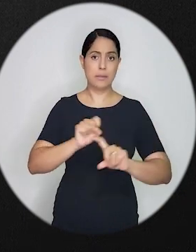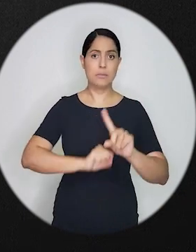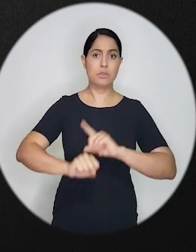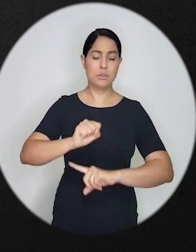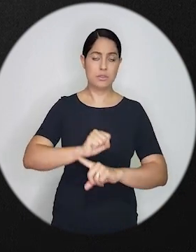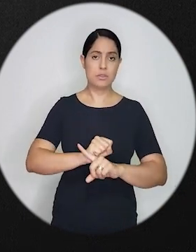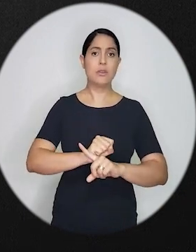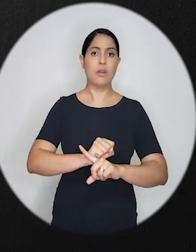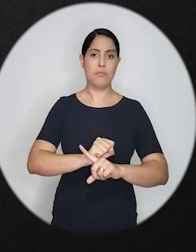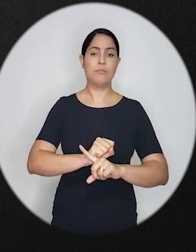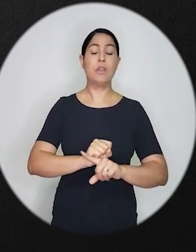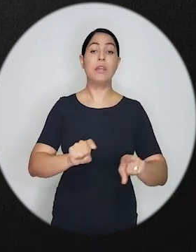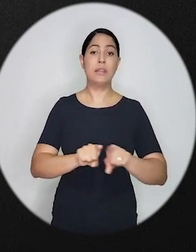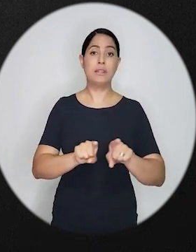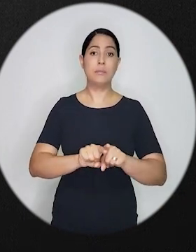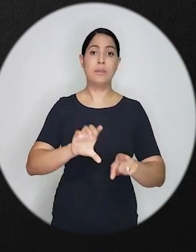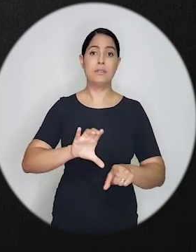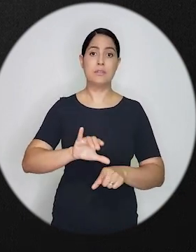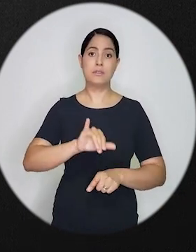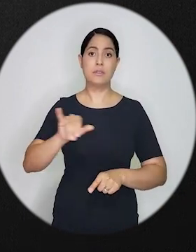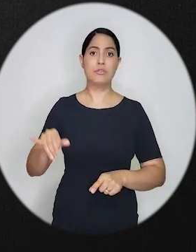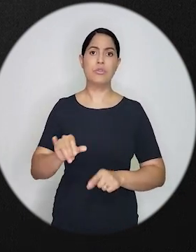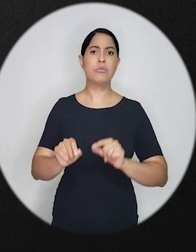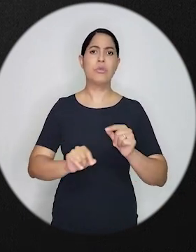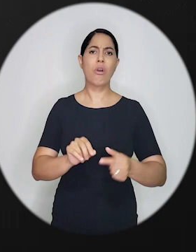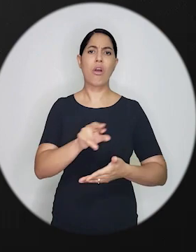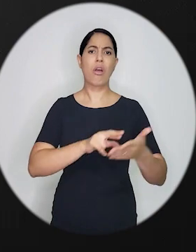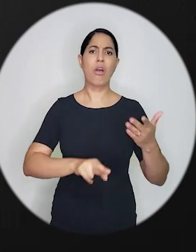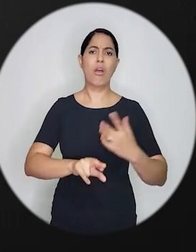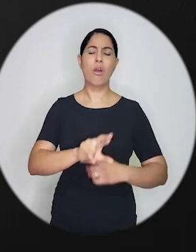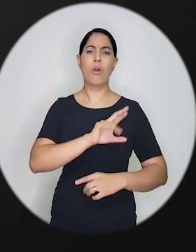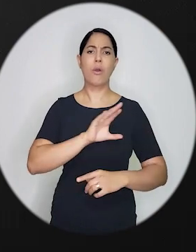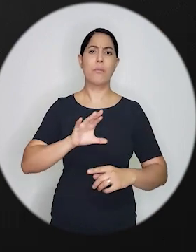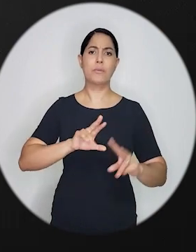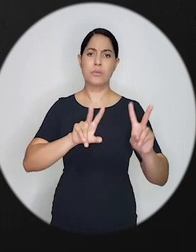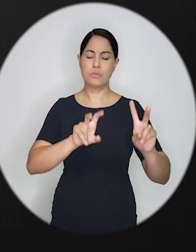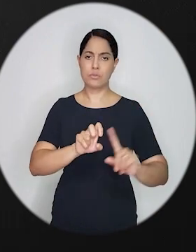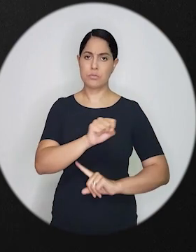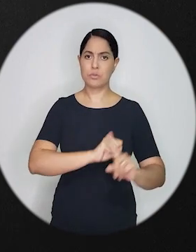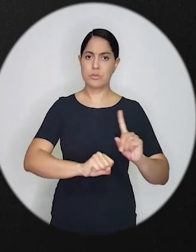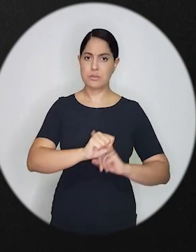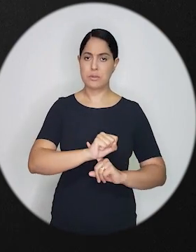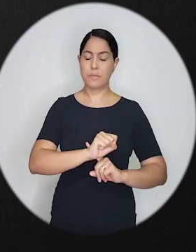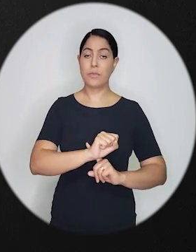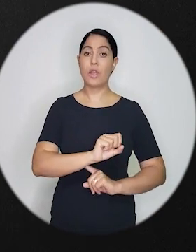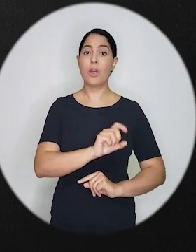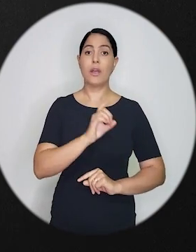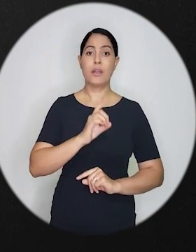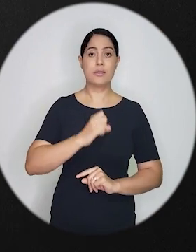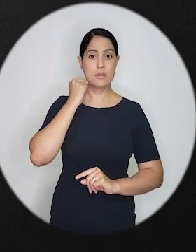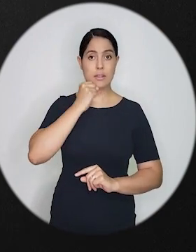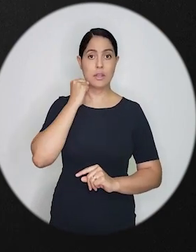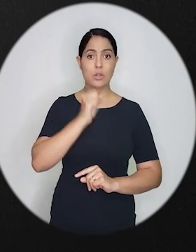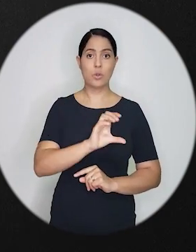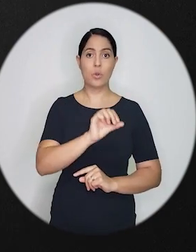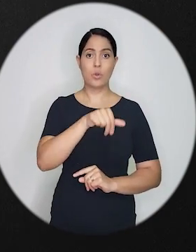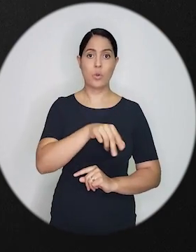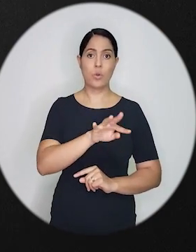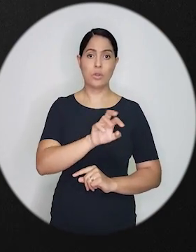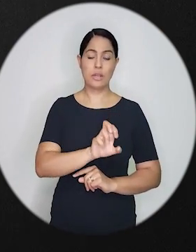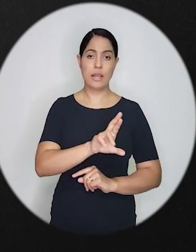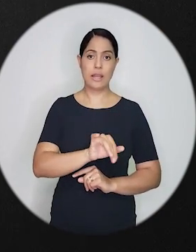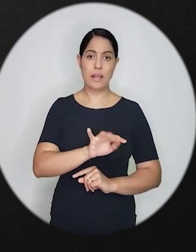Sociais e da CCJ. Na Comissão de Assuntos Sociais, o relator designado é o senador Fabiano Contarato,